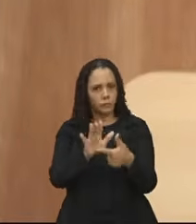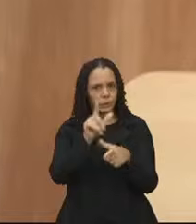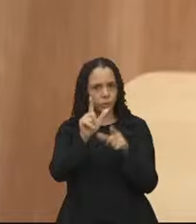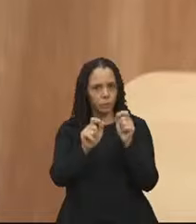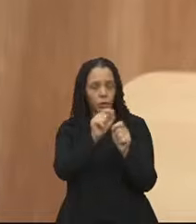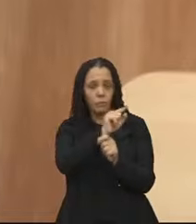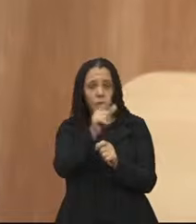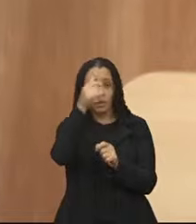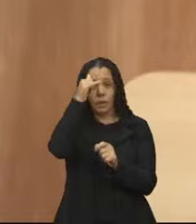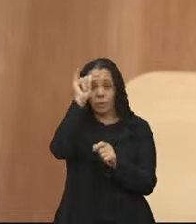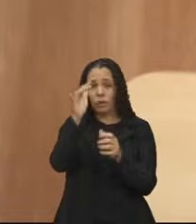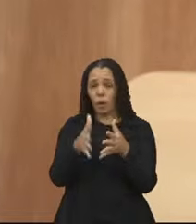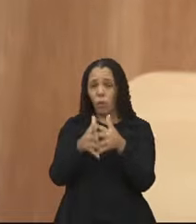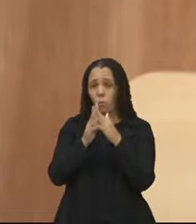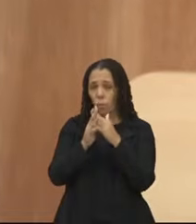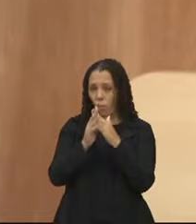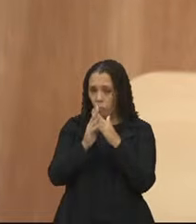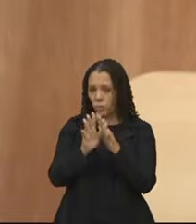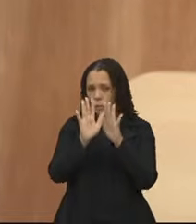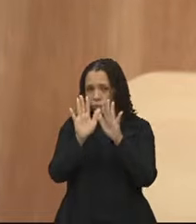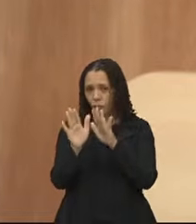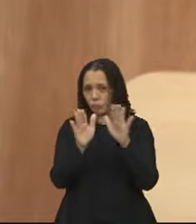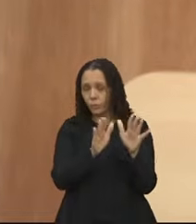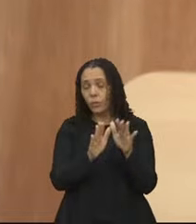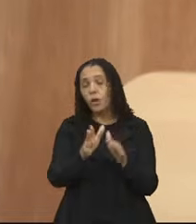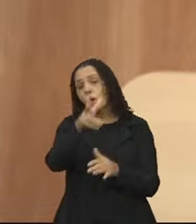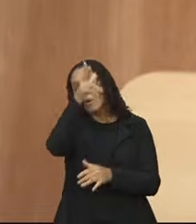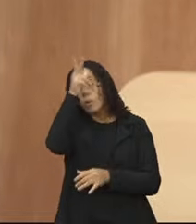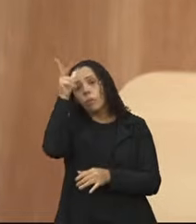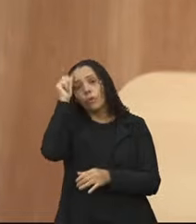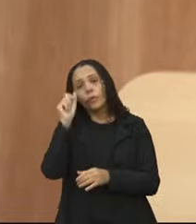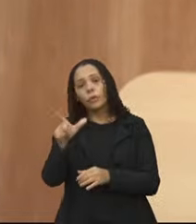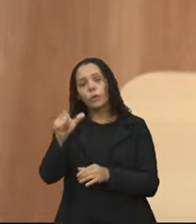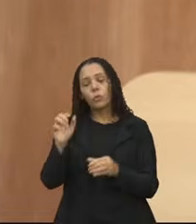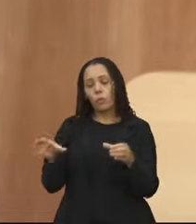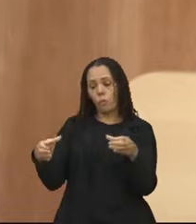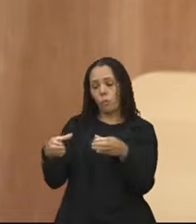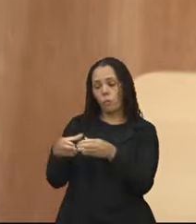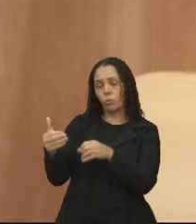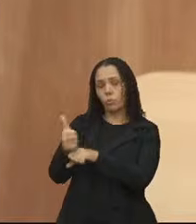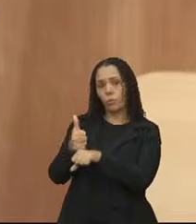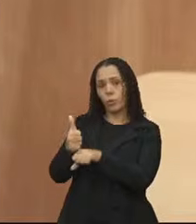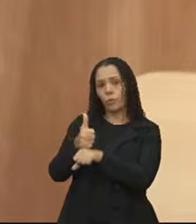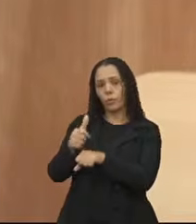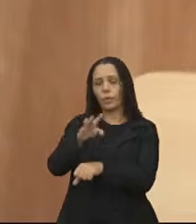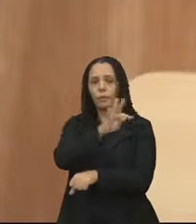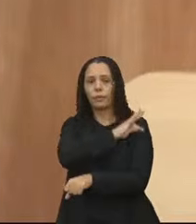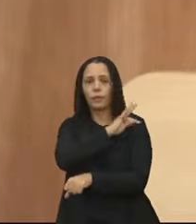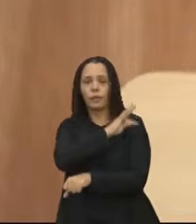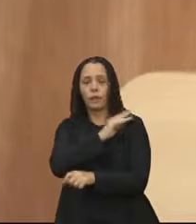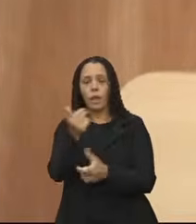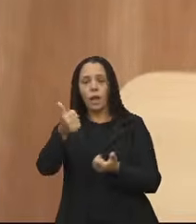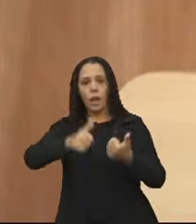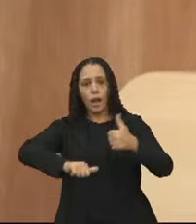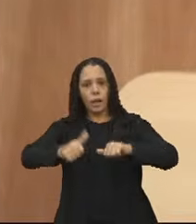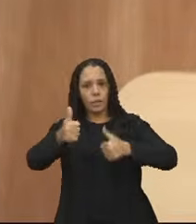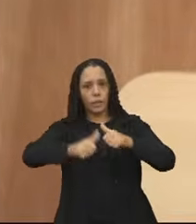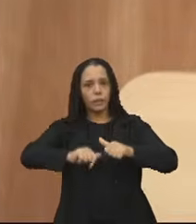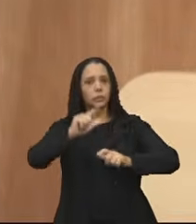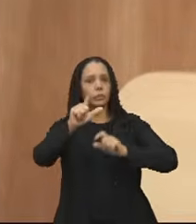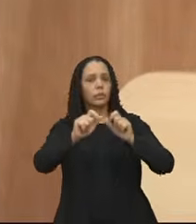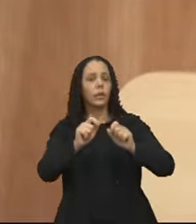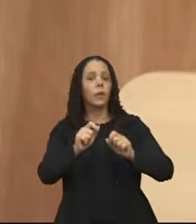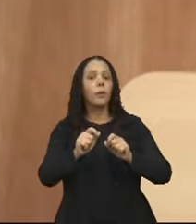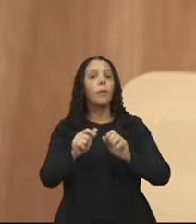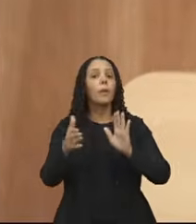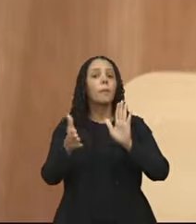foi escolhido pelo prefeito para fazer análise da proposta federal, o